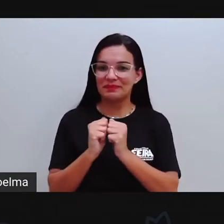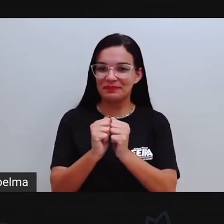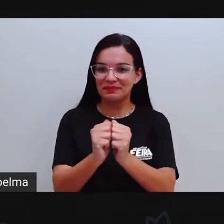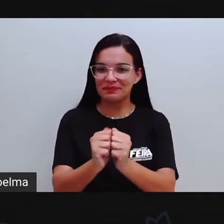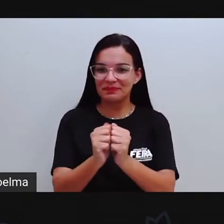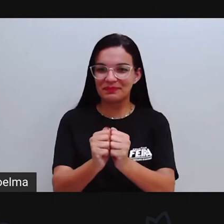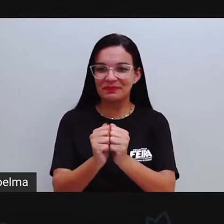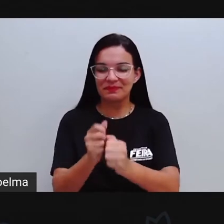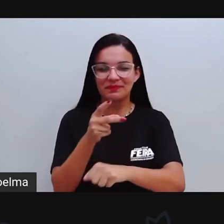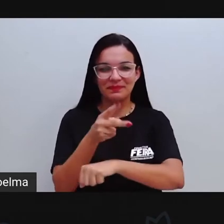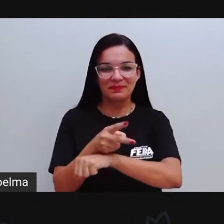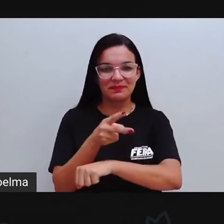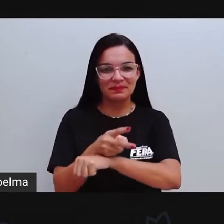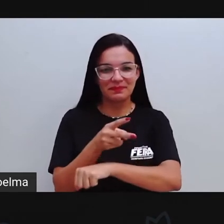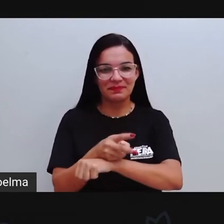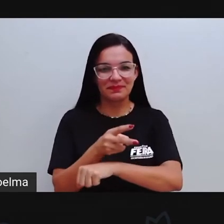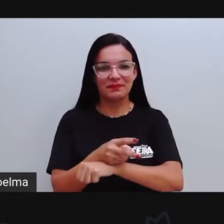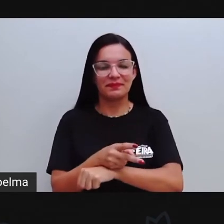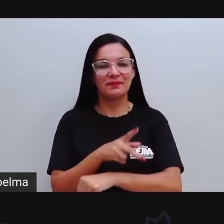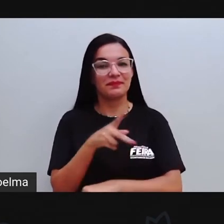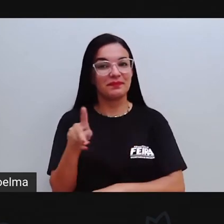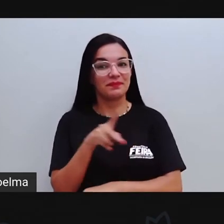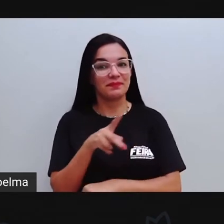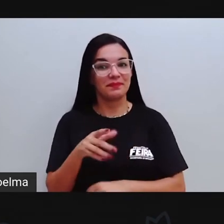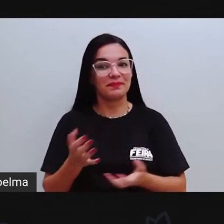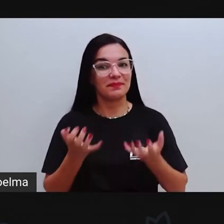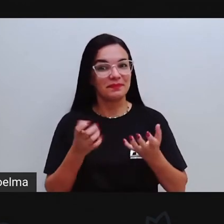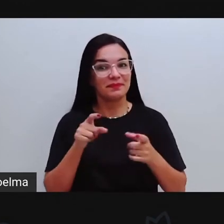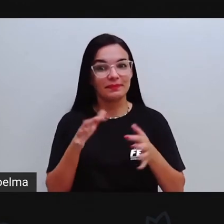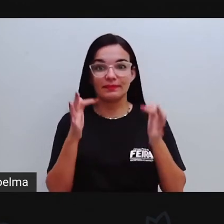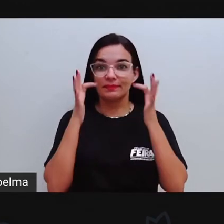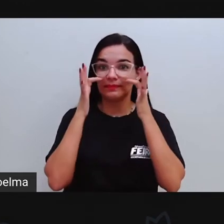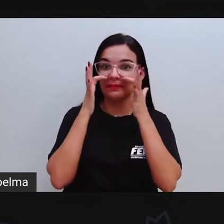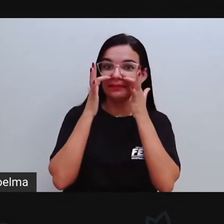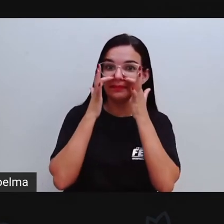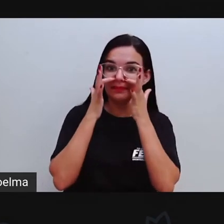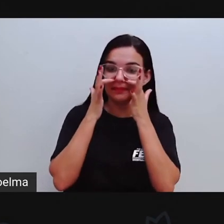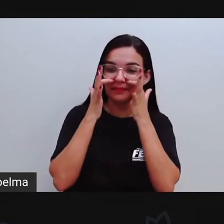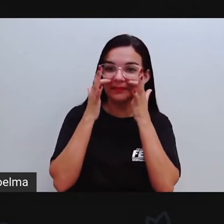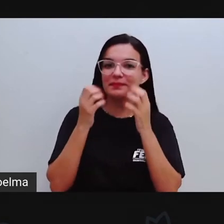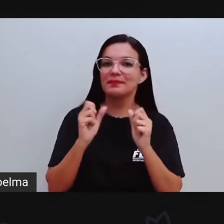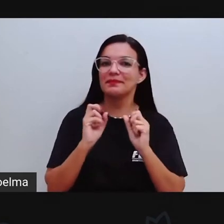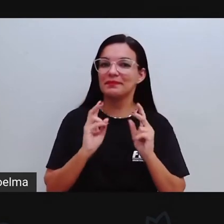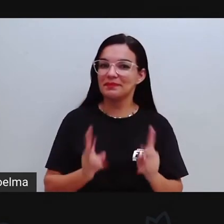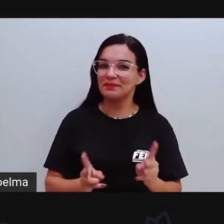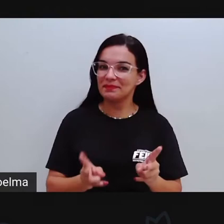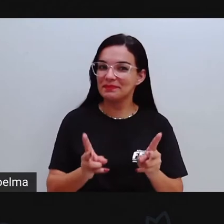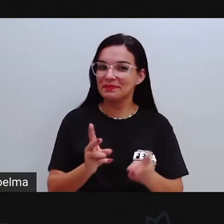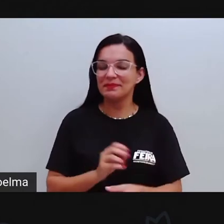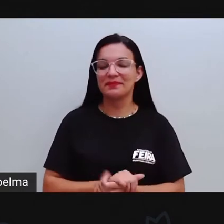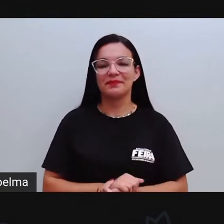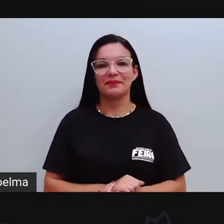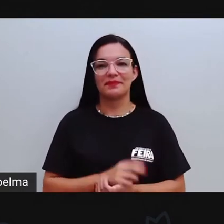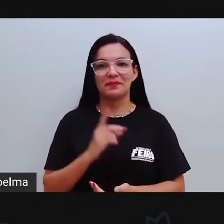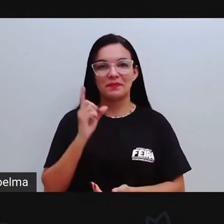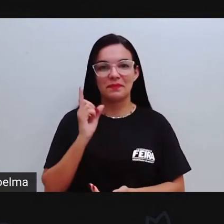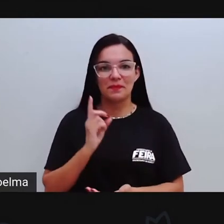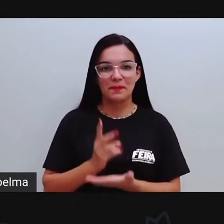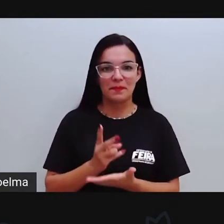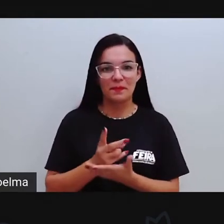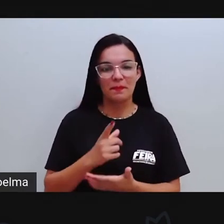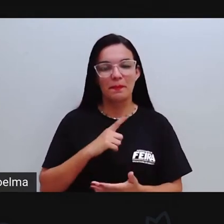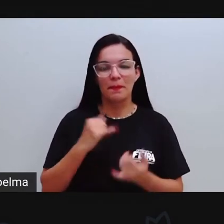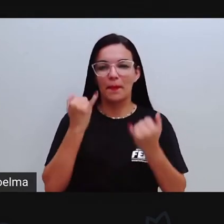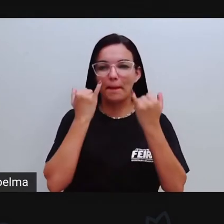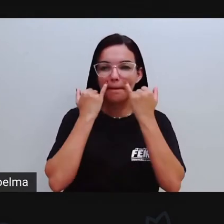uma videoaula. E aí, espero que estejam atentos aí, ó, prestando muita atenção em todas as